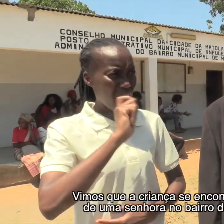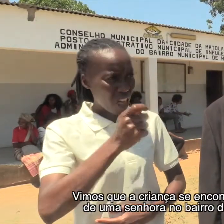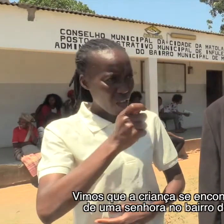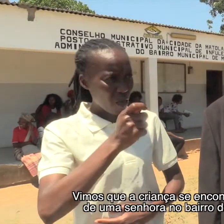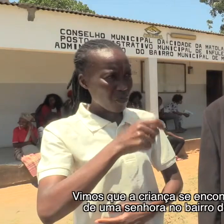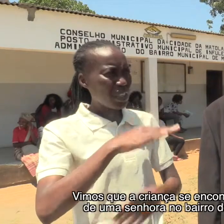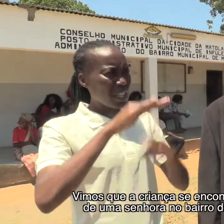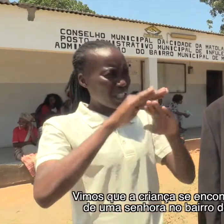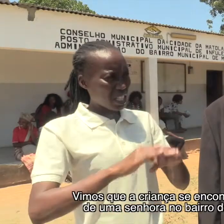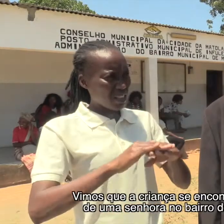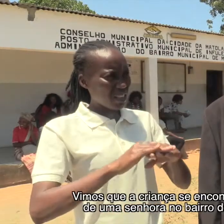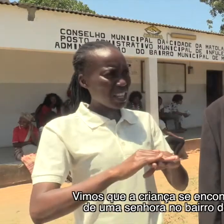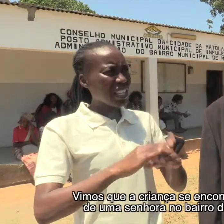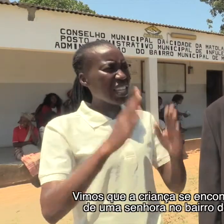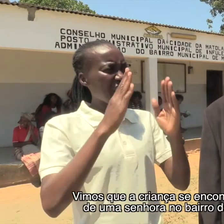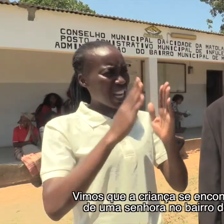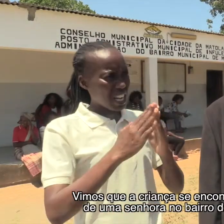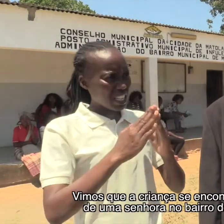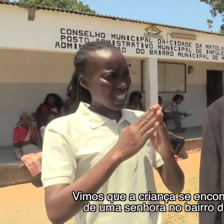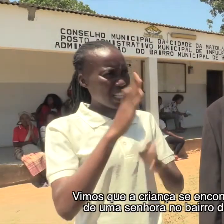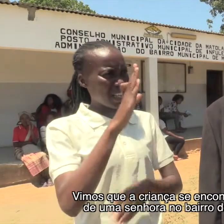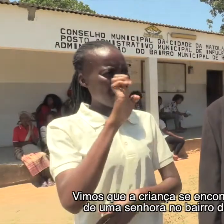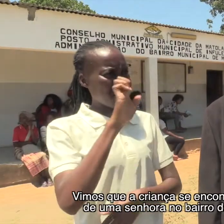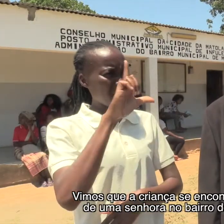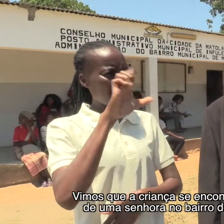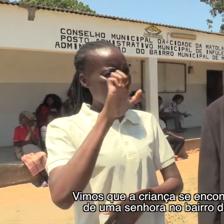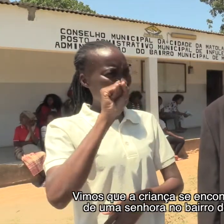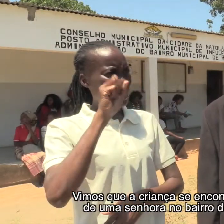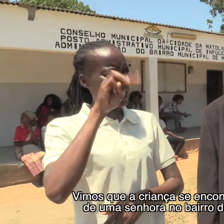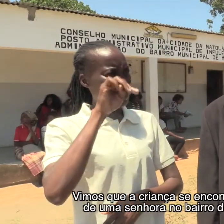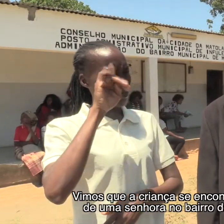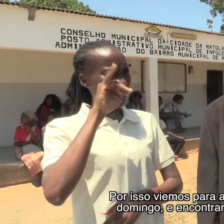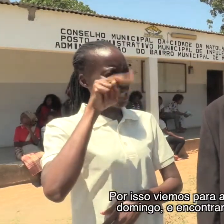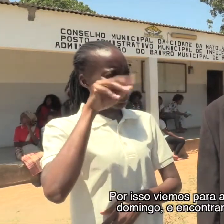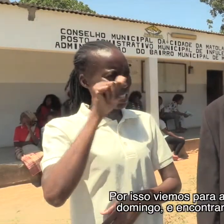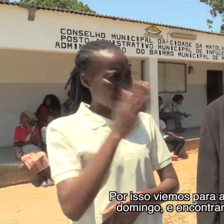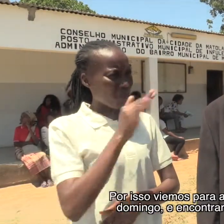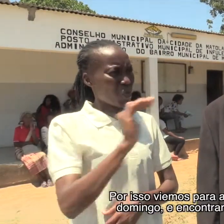em casa de uma filha de mina, no barro de uma casa de uma senhora, no barro de Moalás.